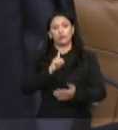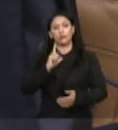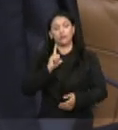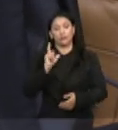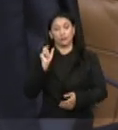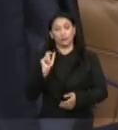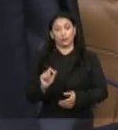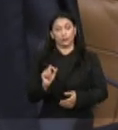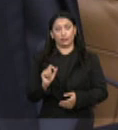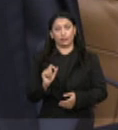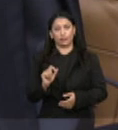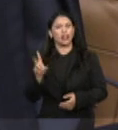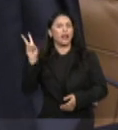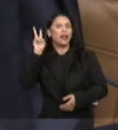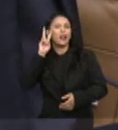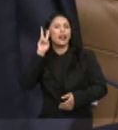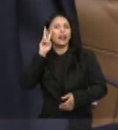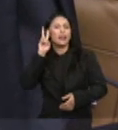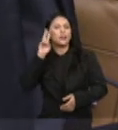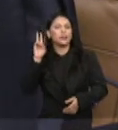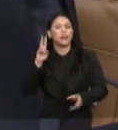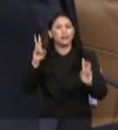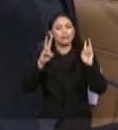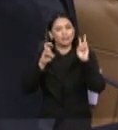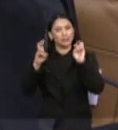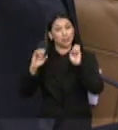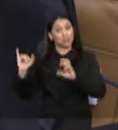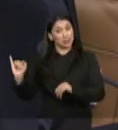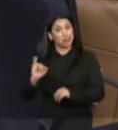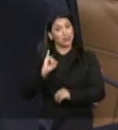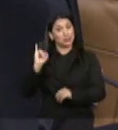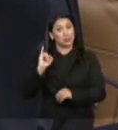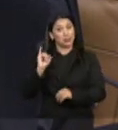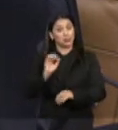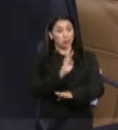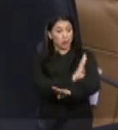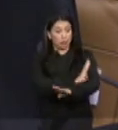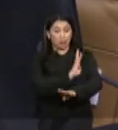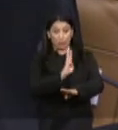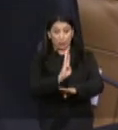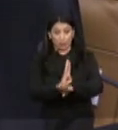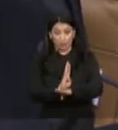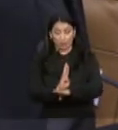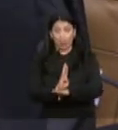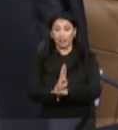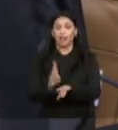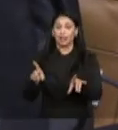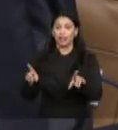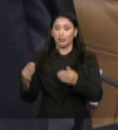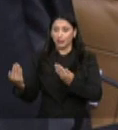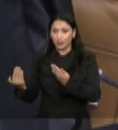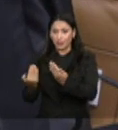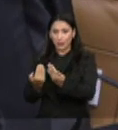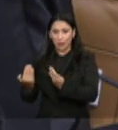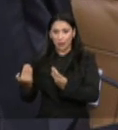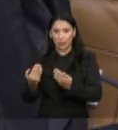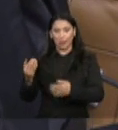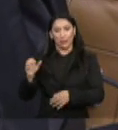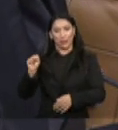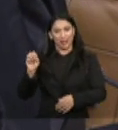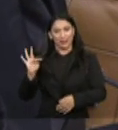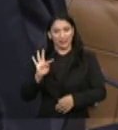avivar aspectos de relevo entre Rui Barbosa e o Supremo Ministro web copo d'água